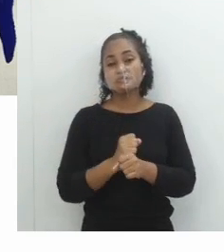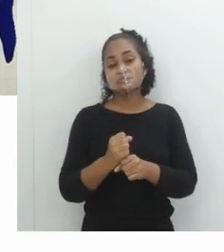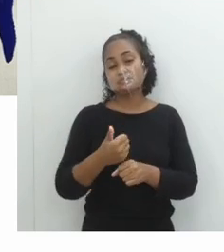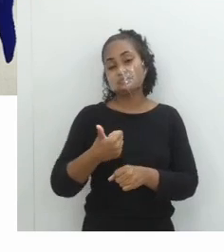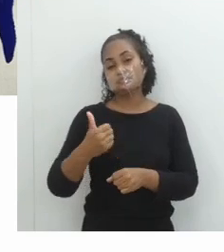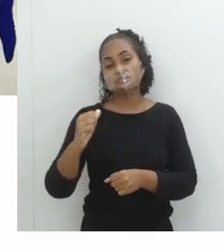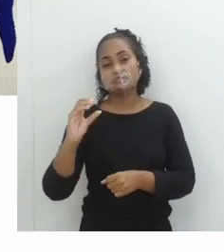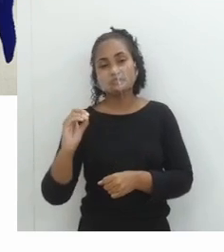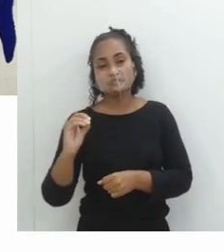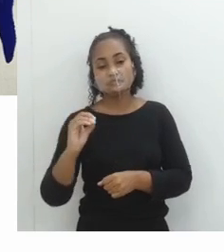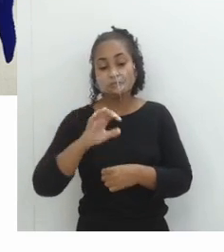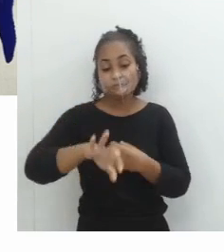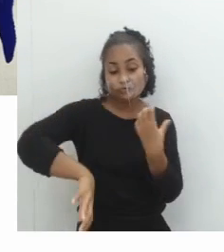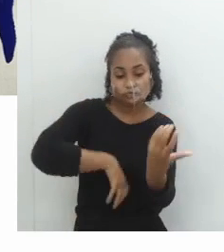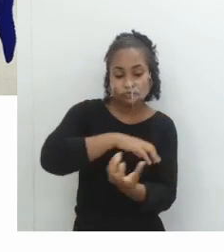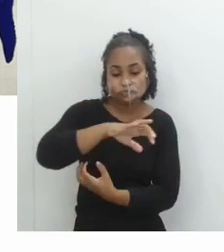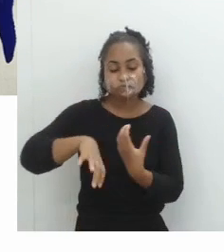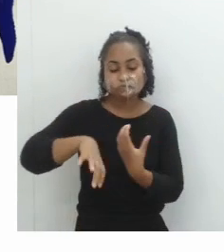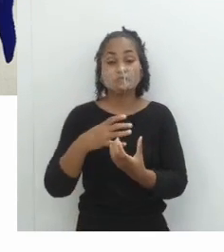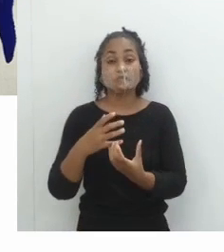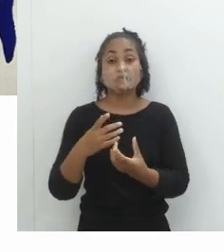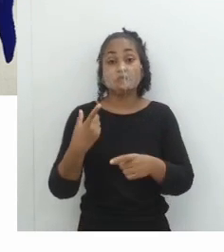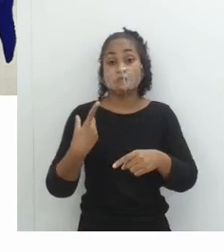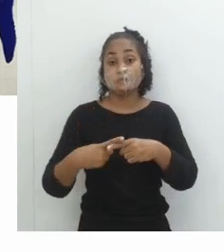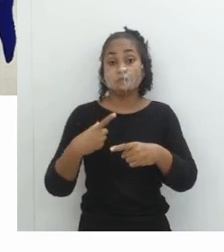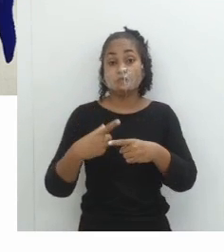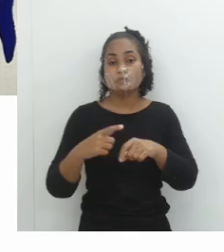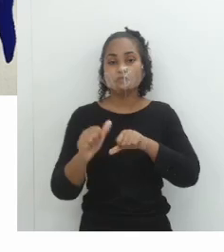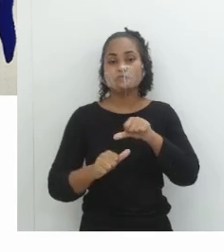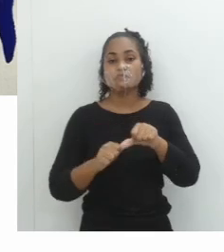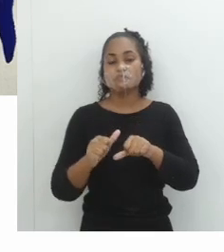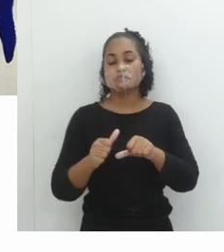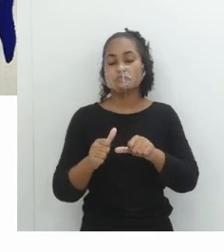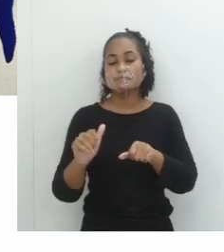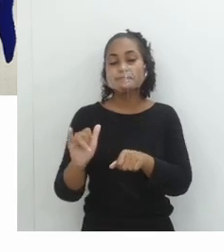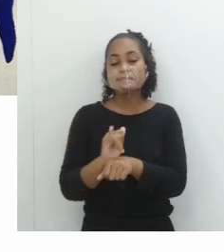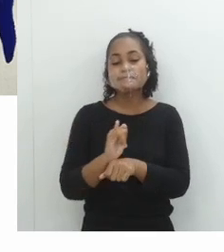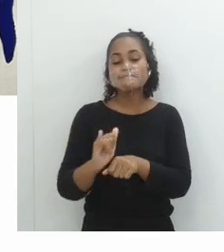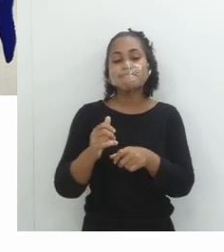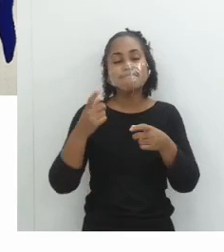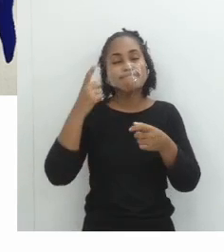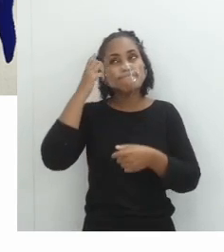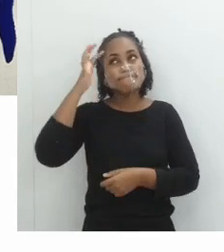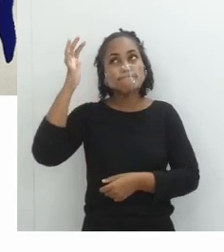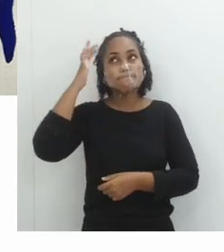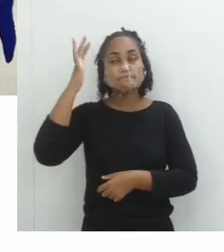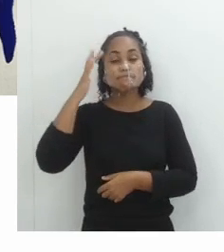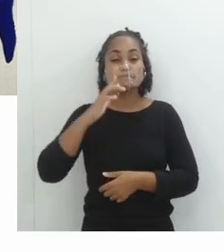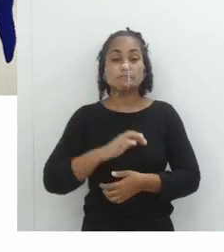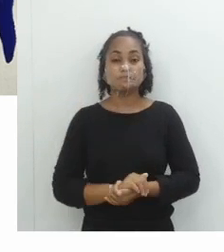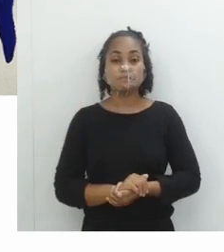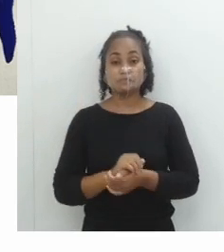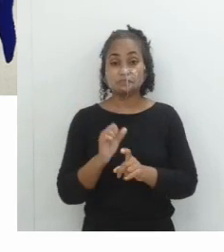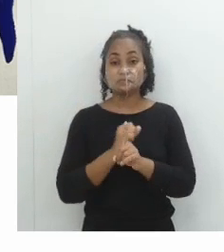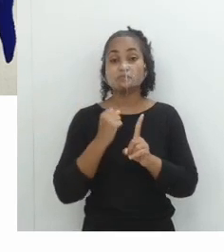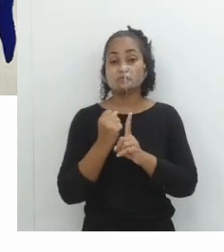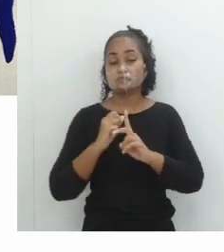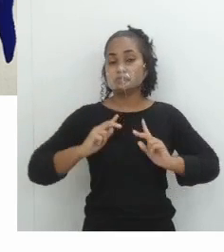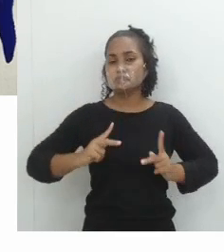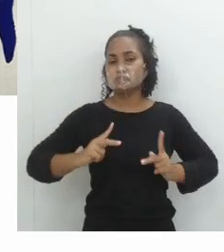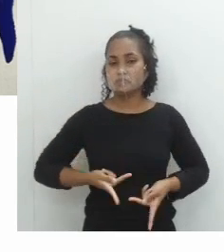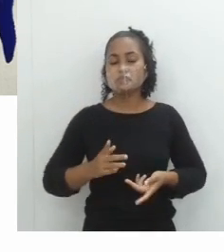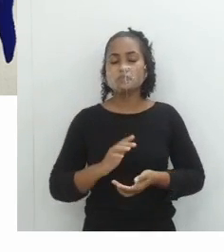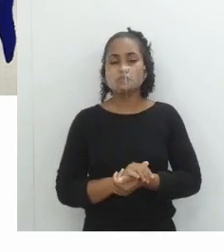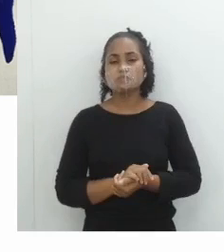uma década revolucionária, onde se mudou a forma de pensar da sociedade humana,